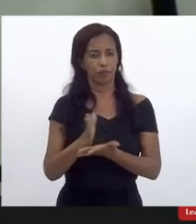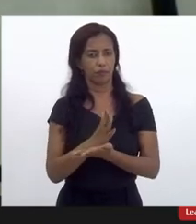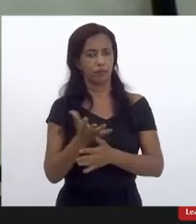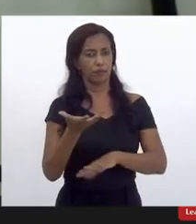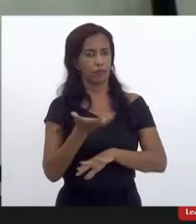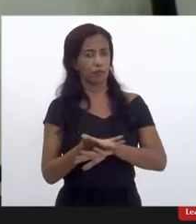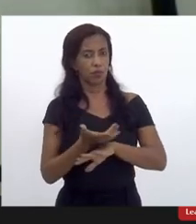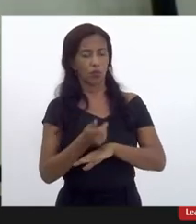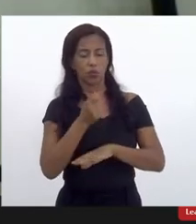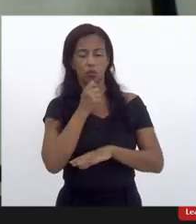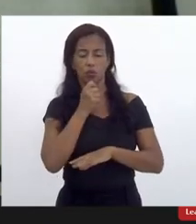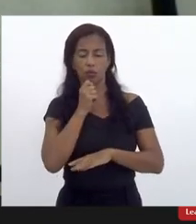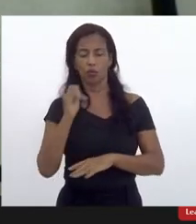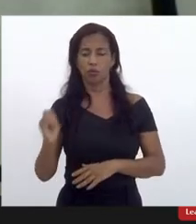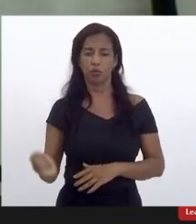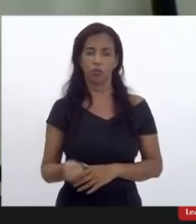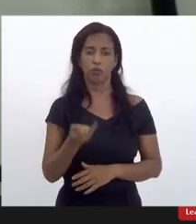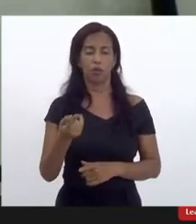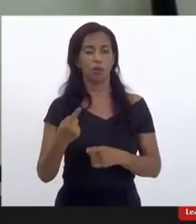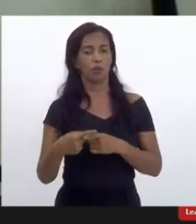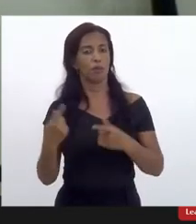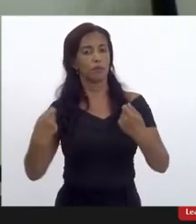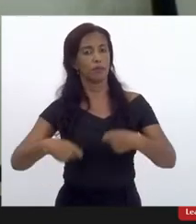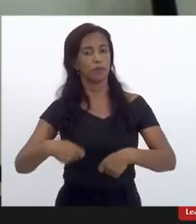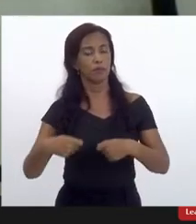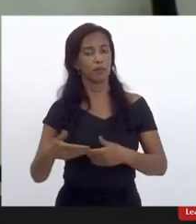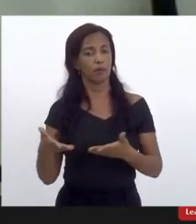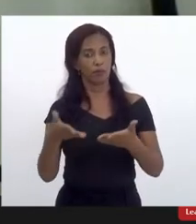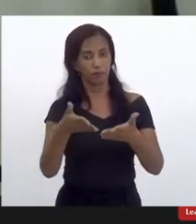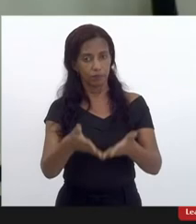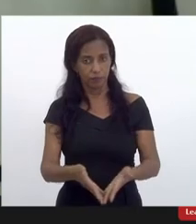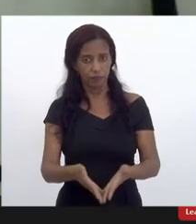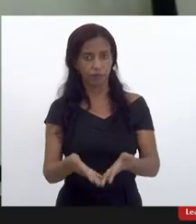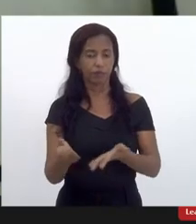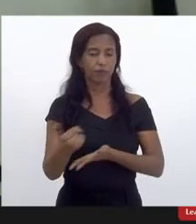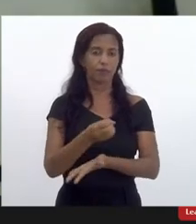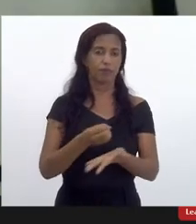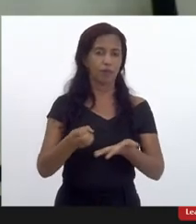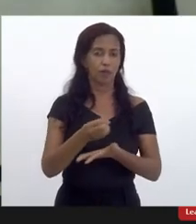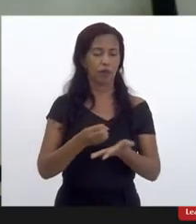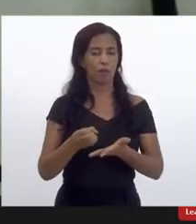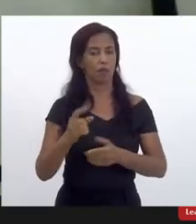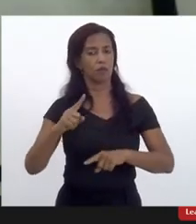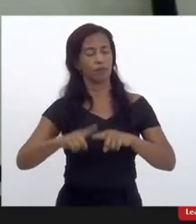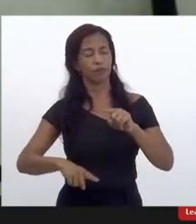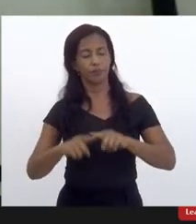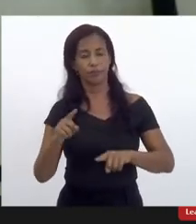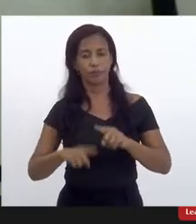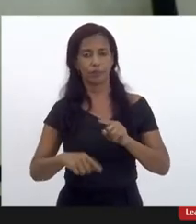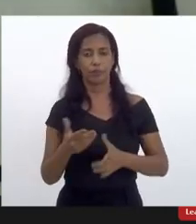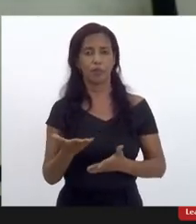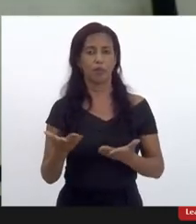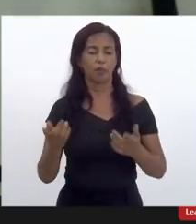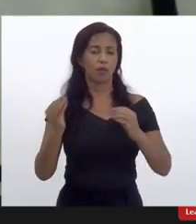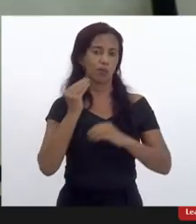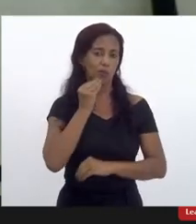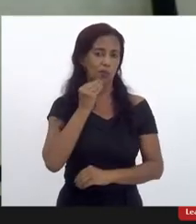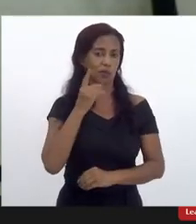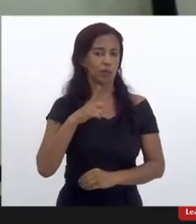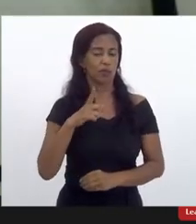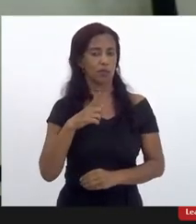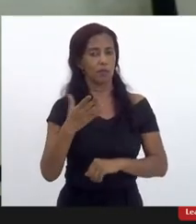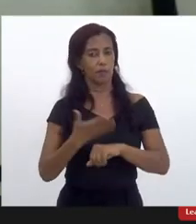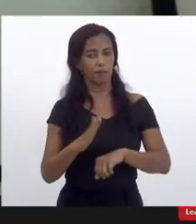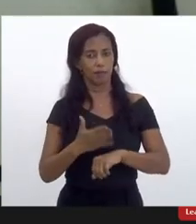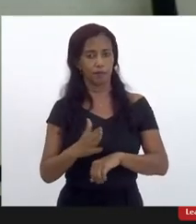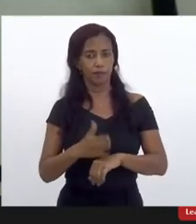disciplinas que não tinham essa possibilidade, porque necessitavam ali da base dos equipamentos para que pudesse ter a parte